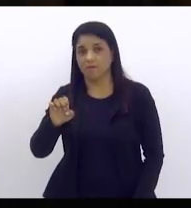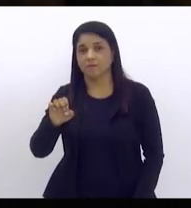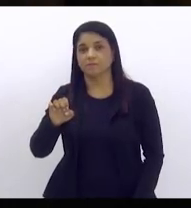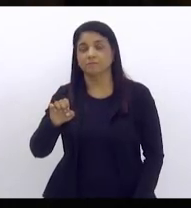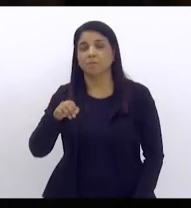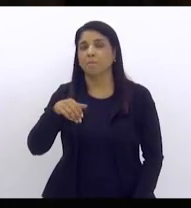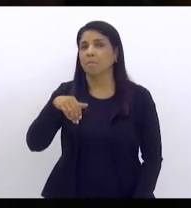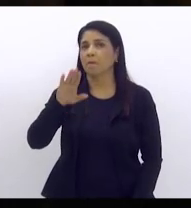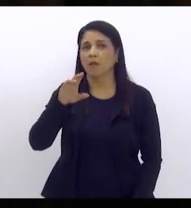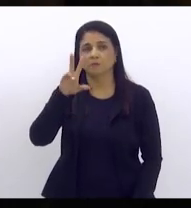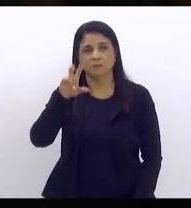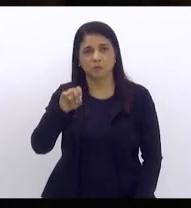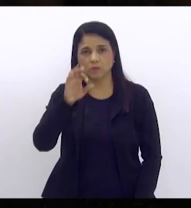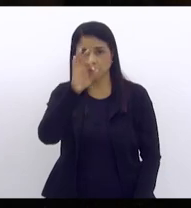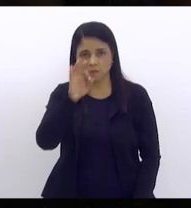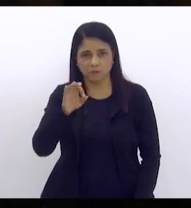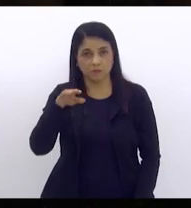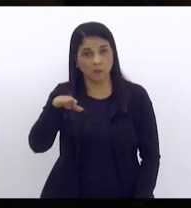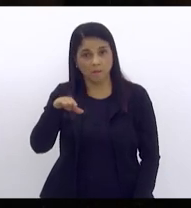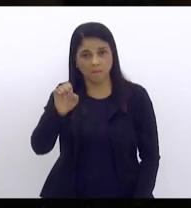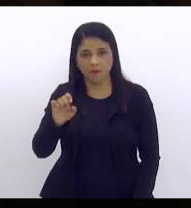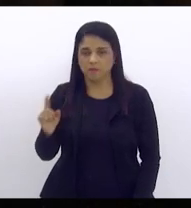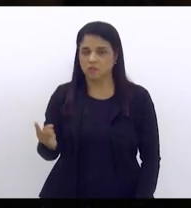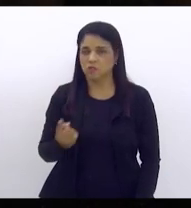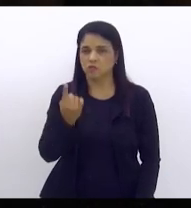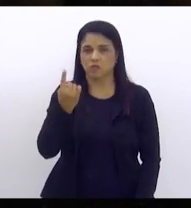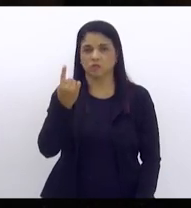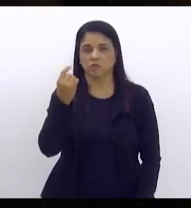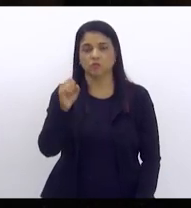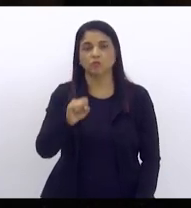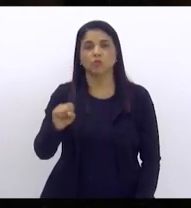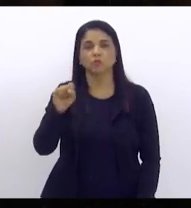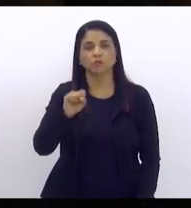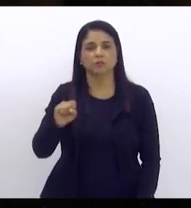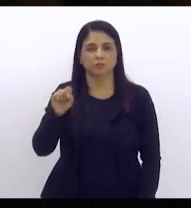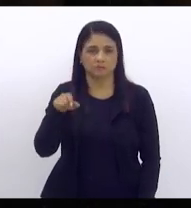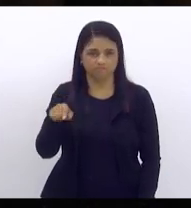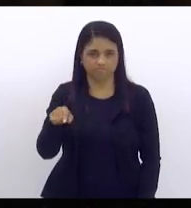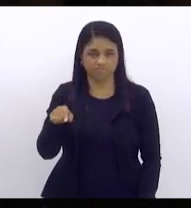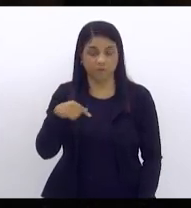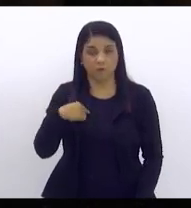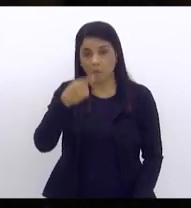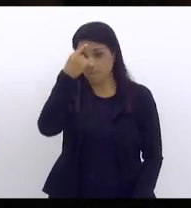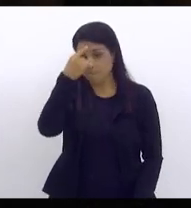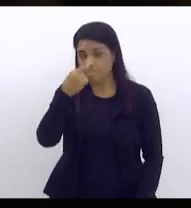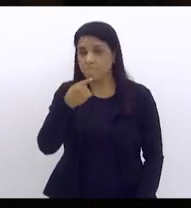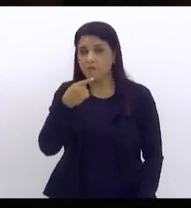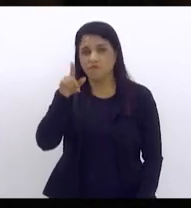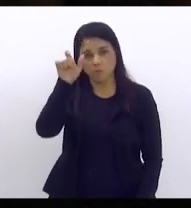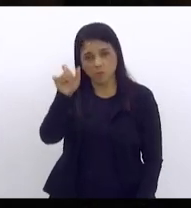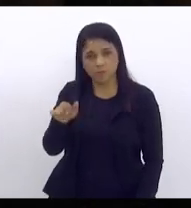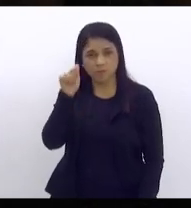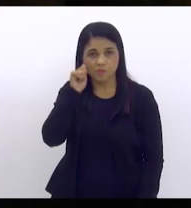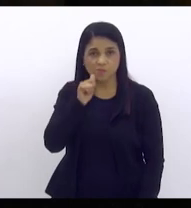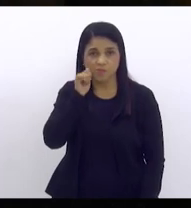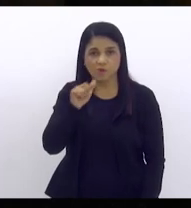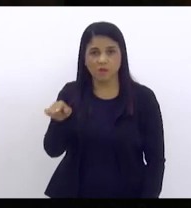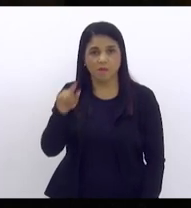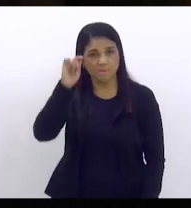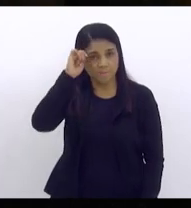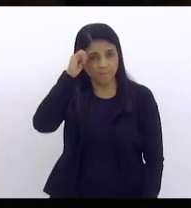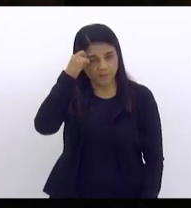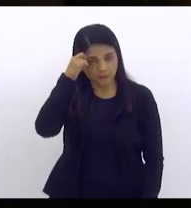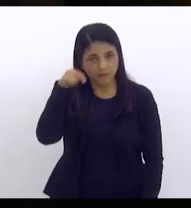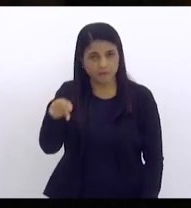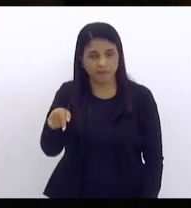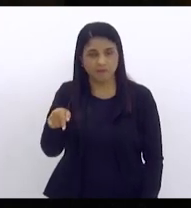de 50% que a mãe é mãe solo. Ou seja, quando você vai olhar o perfil dessa mulher, é uma mulher preta